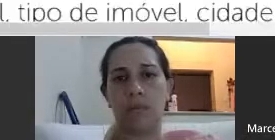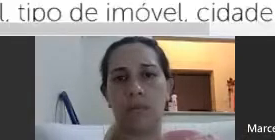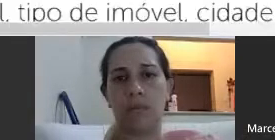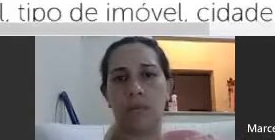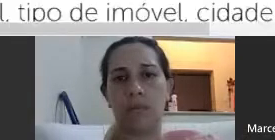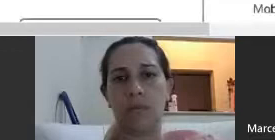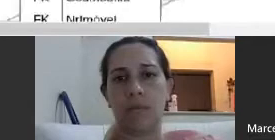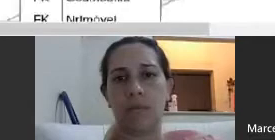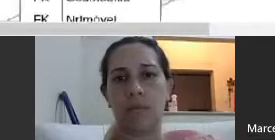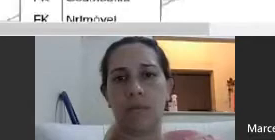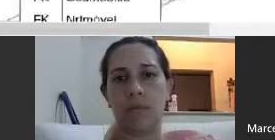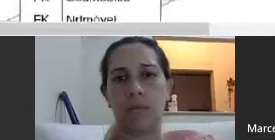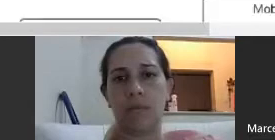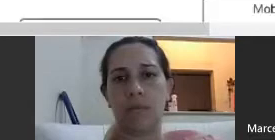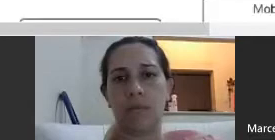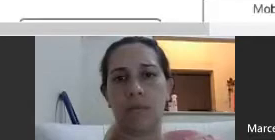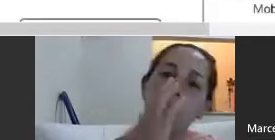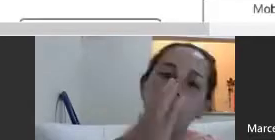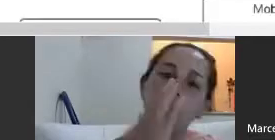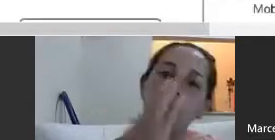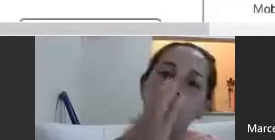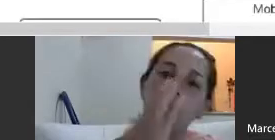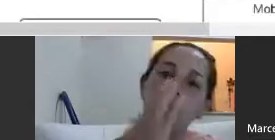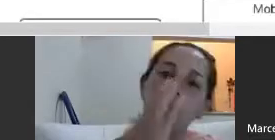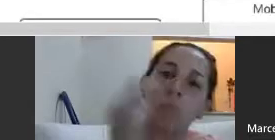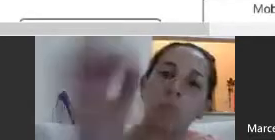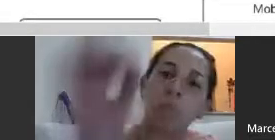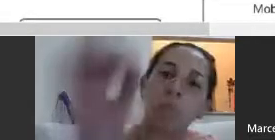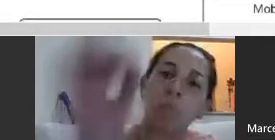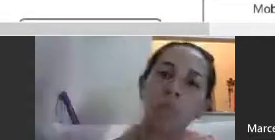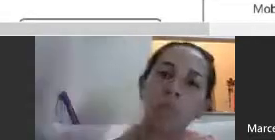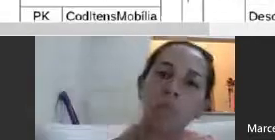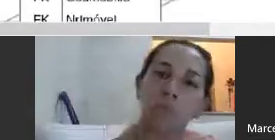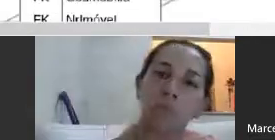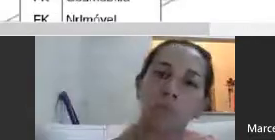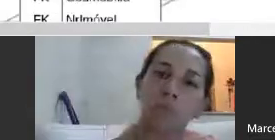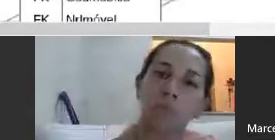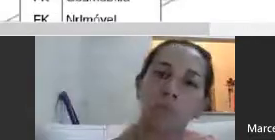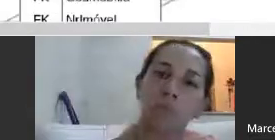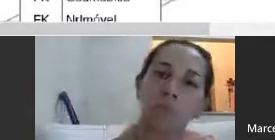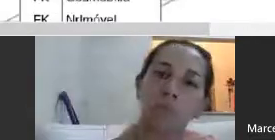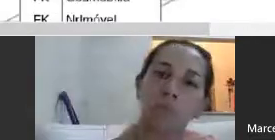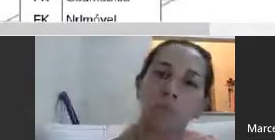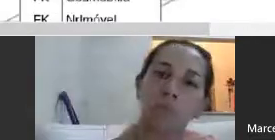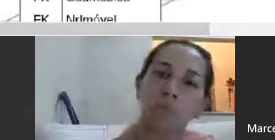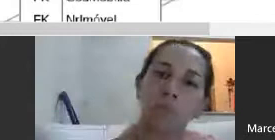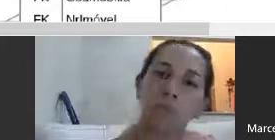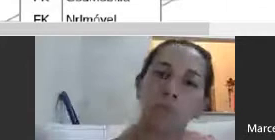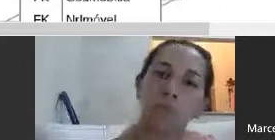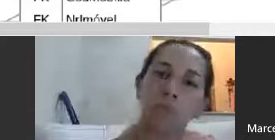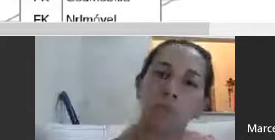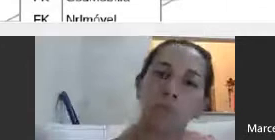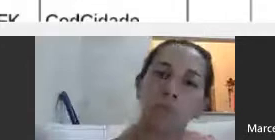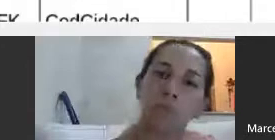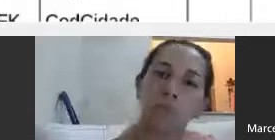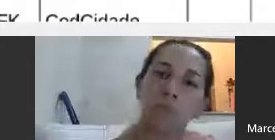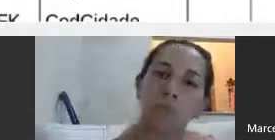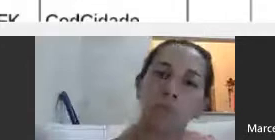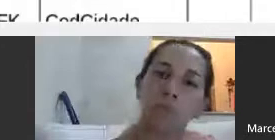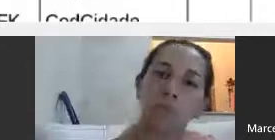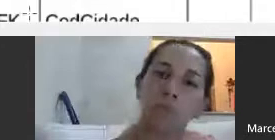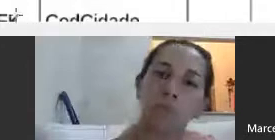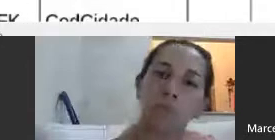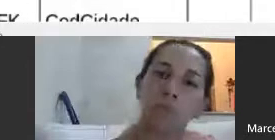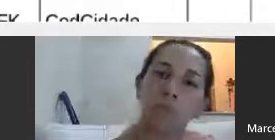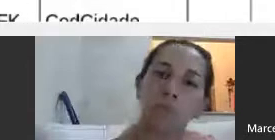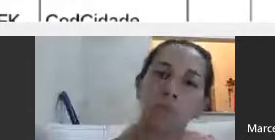deixa eu só, olha aqui um exemplo, ó. para ficar mais claro, a gente está